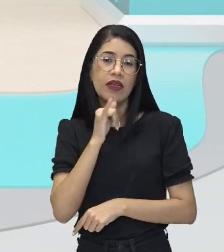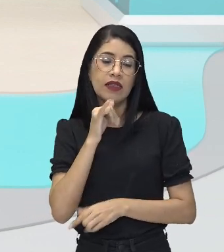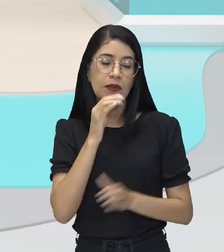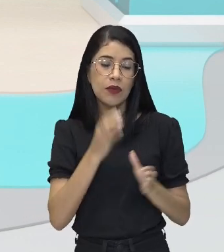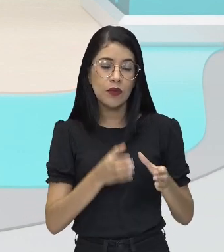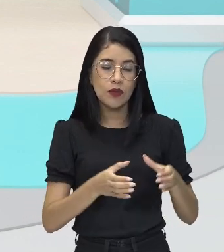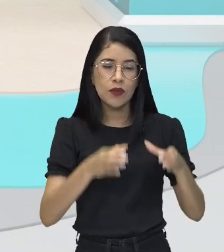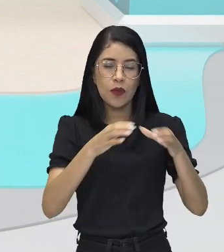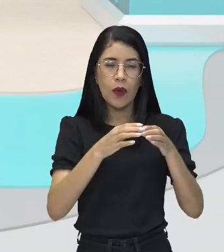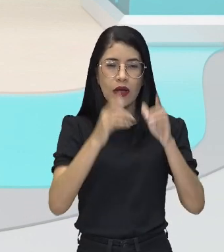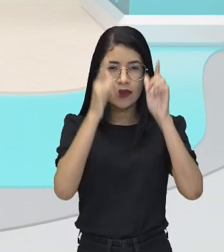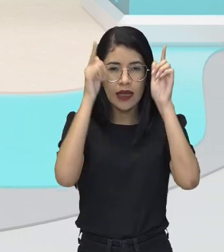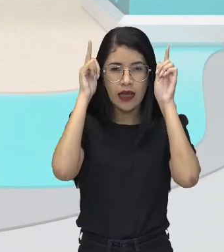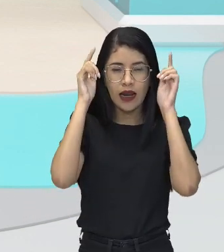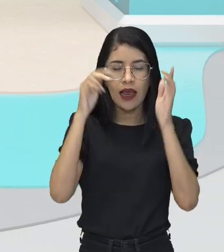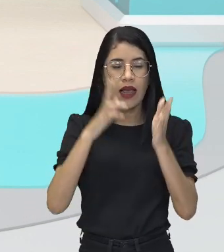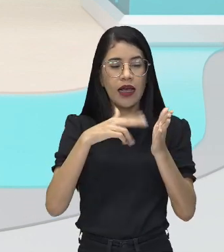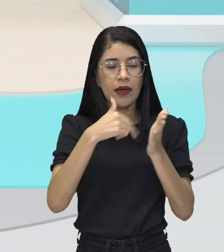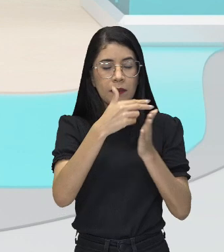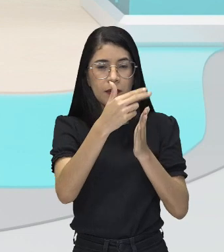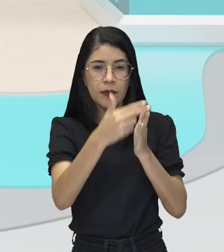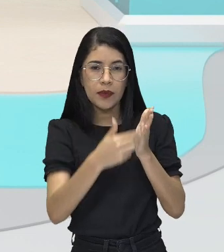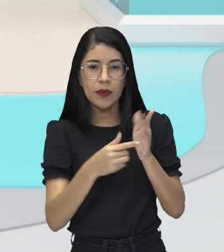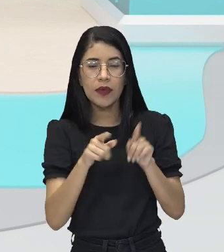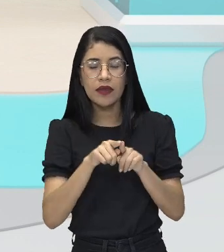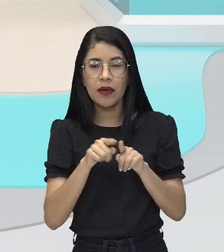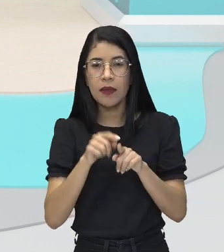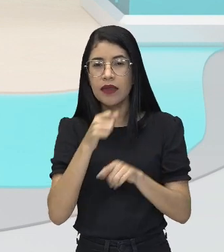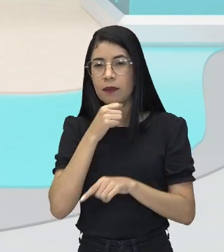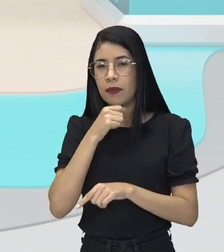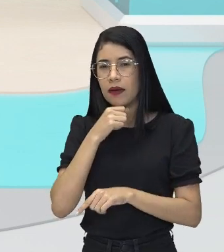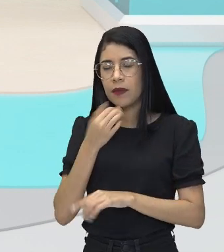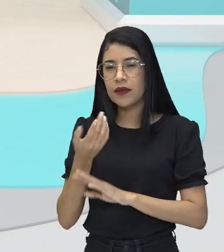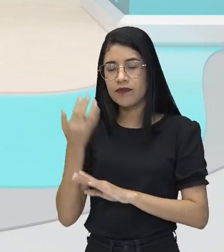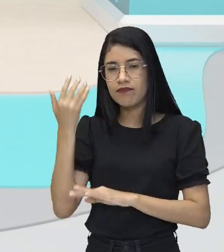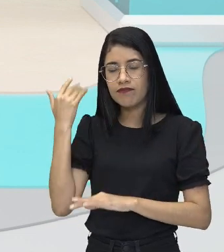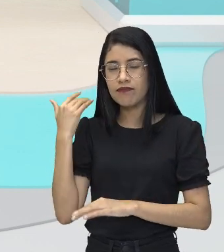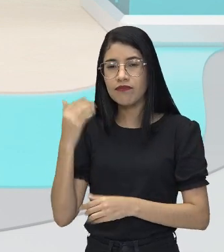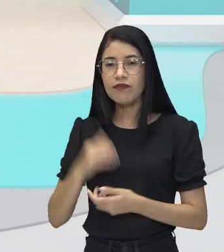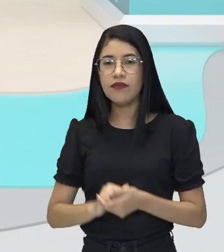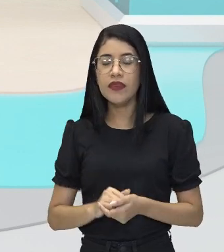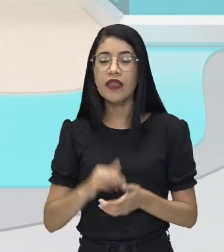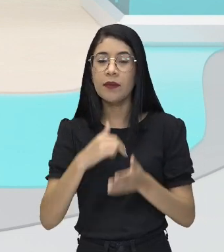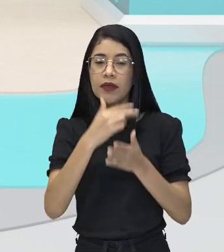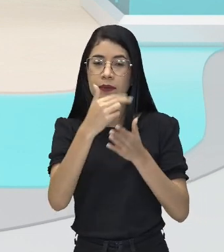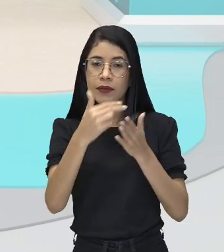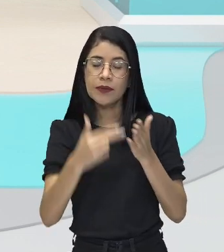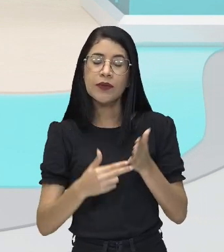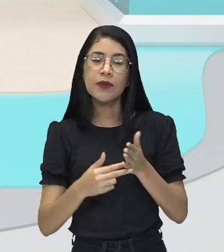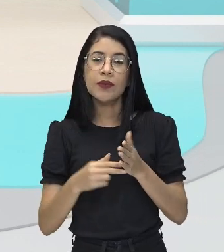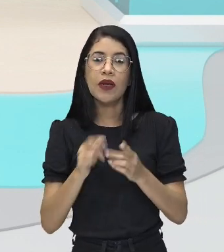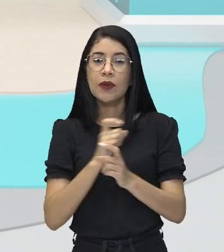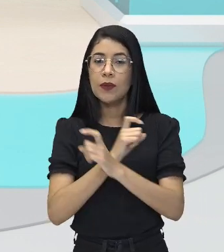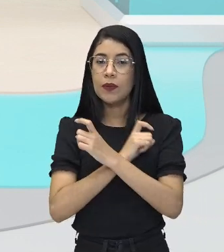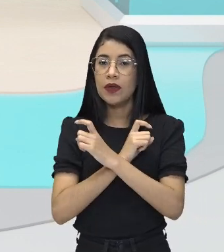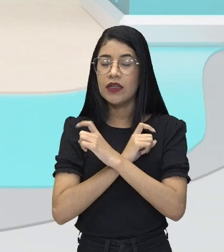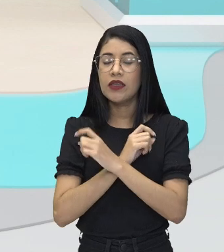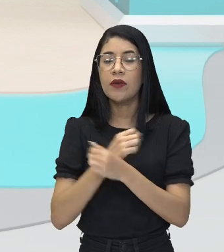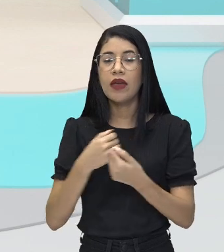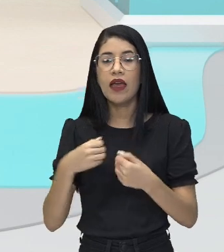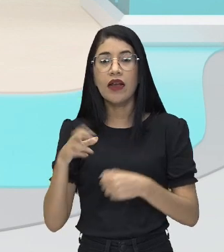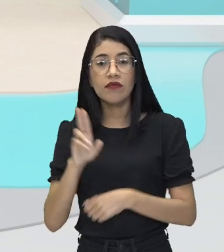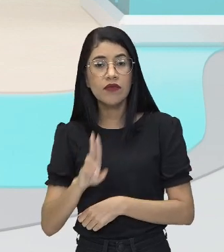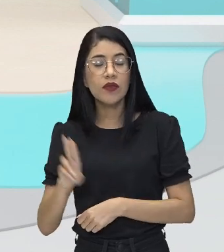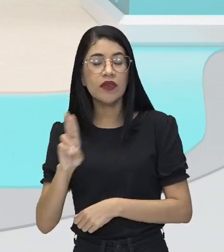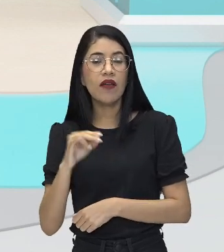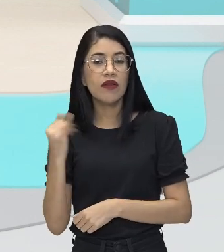gregos, as pinturas na pré-história, a questão das pinturas no Egito Antigo. O que eles faziam era algo utilitário. E